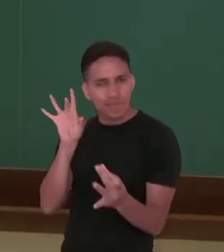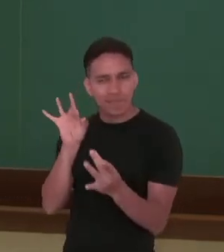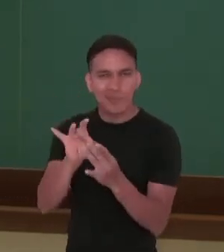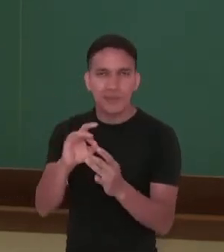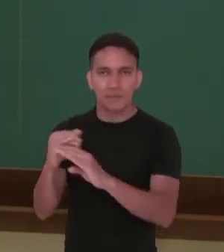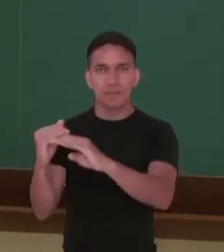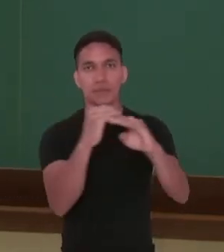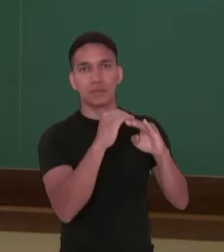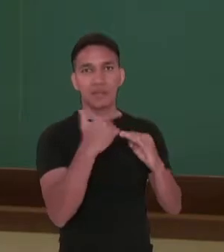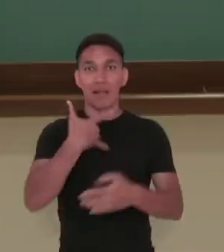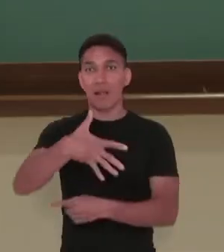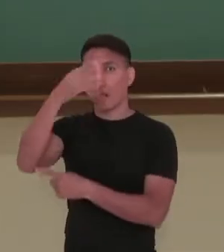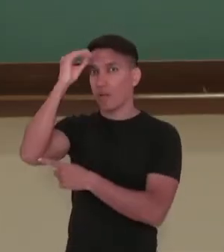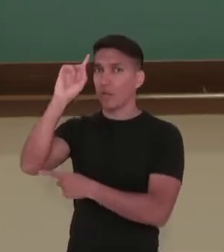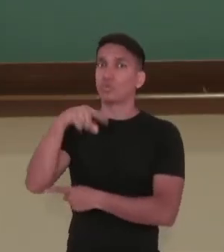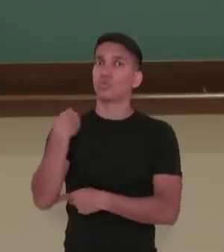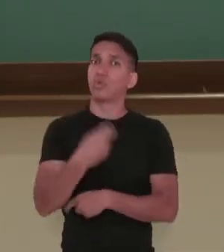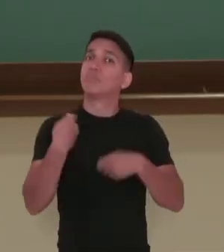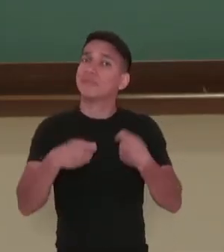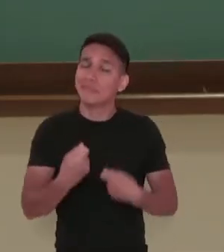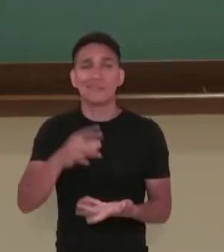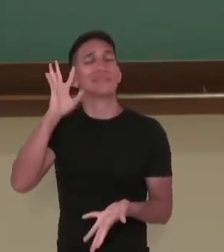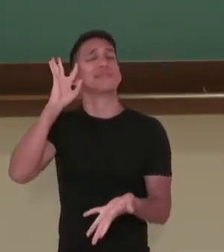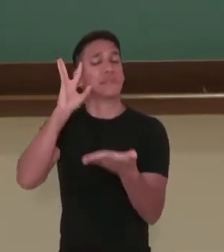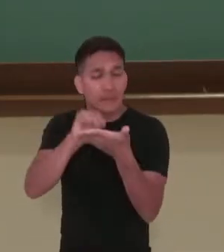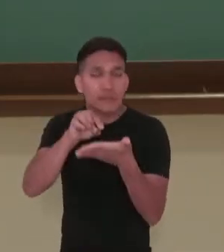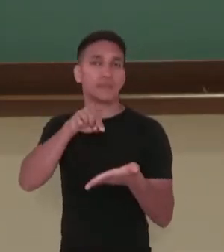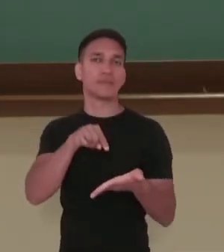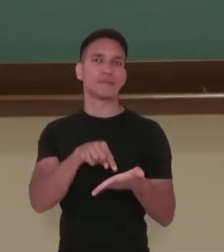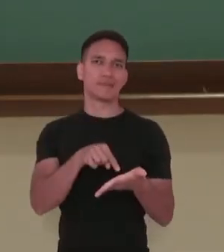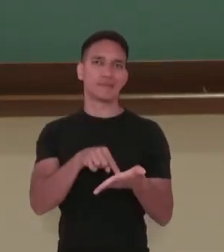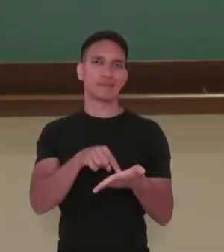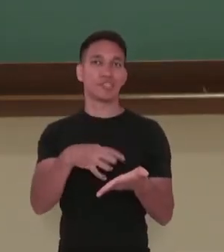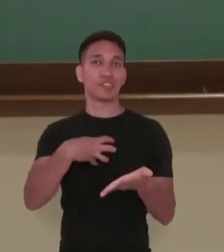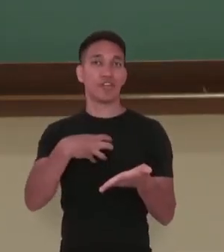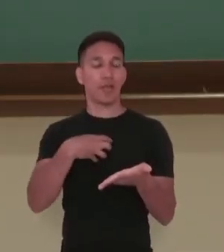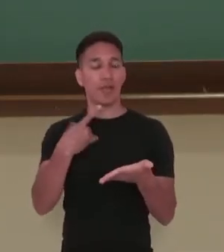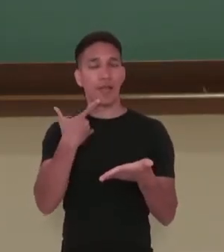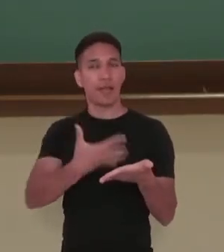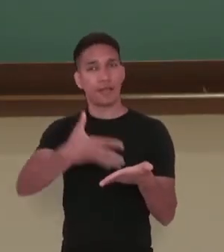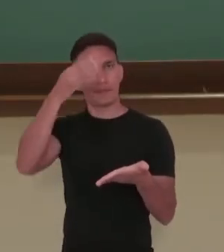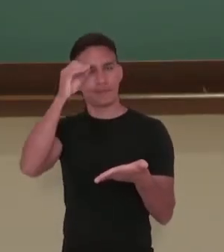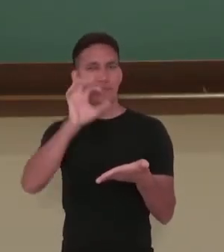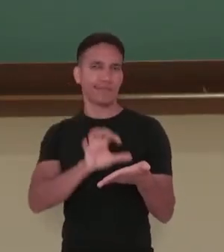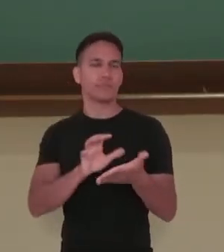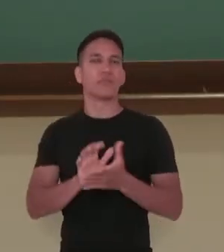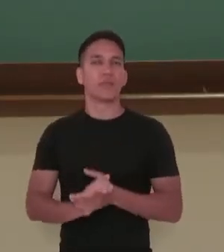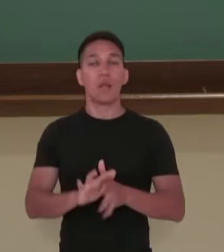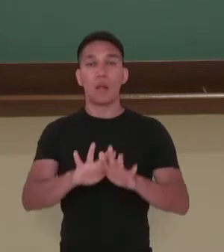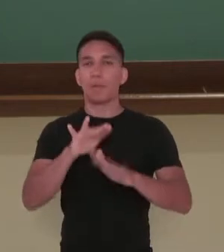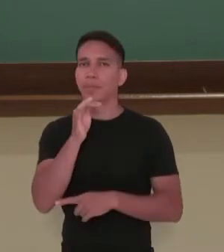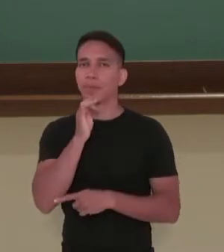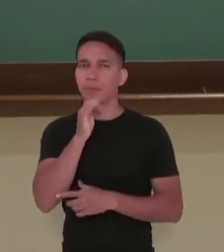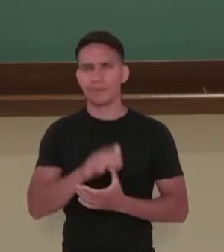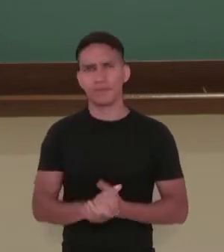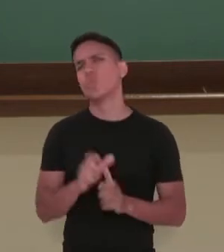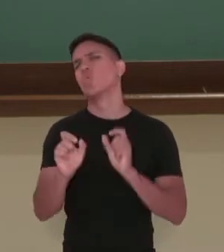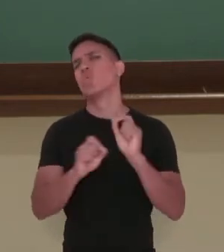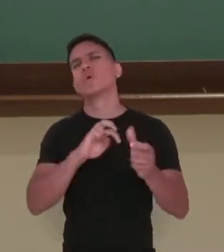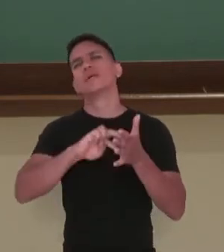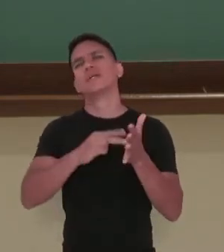que nós precisamos aprender a ler, esta linguagem, né? Como, por exemplo, o que é